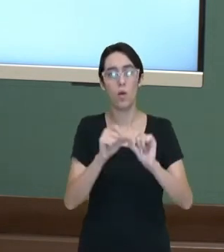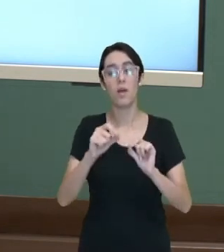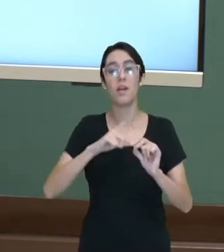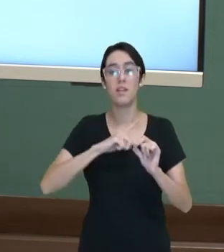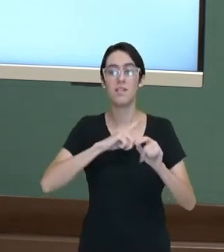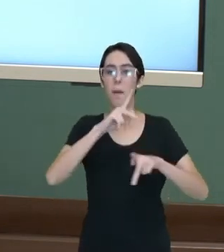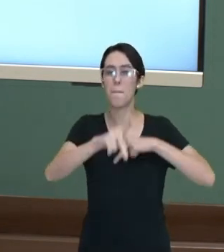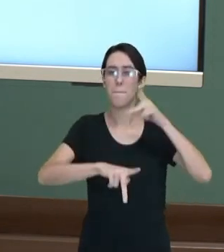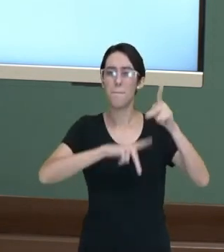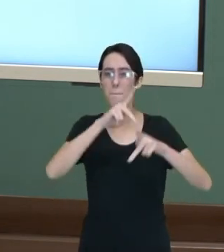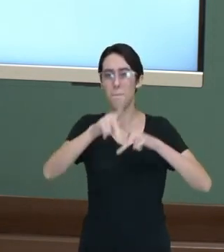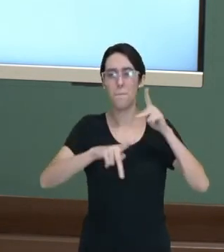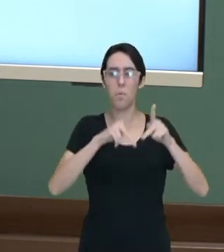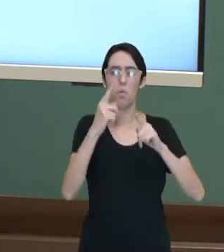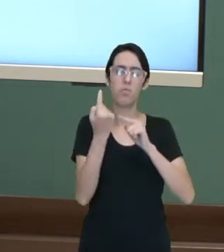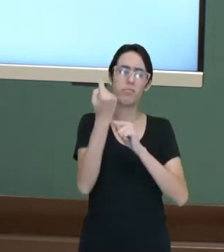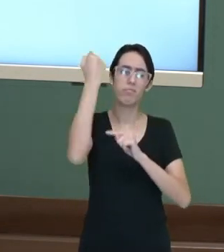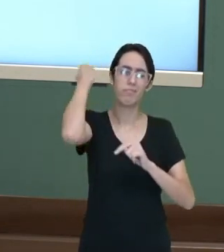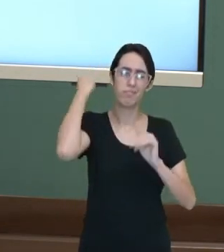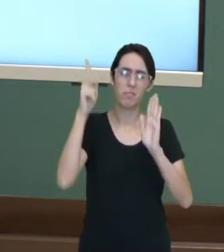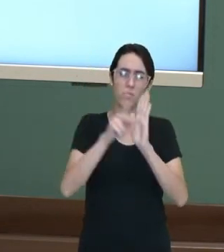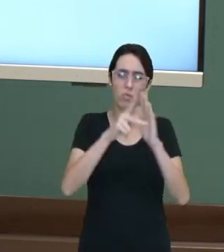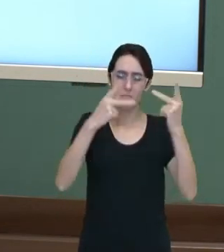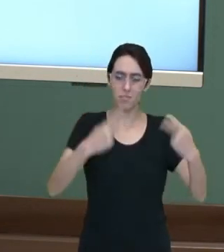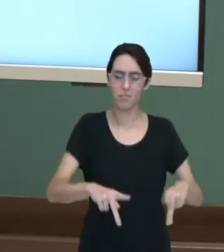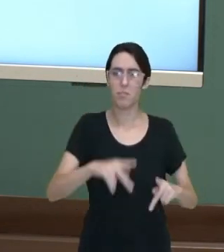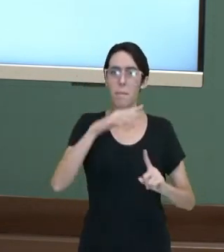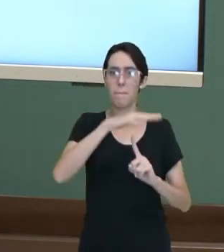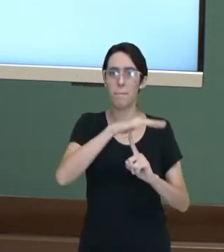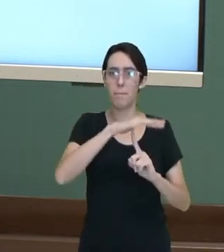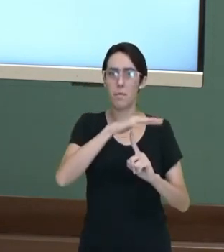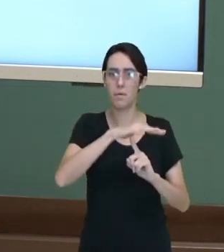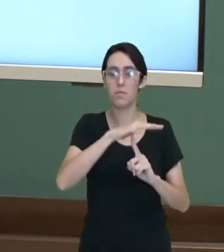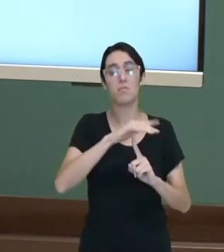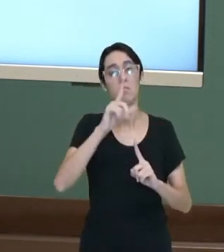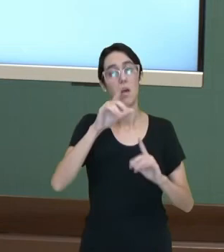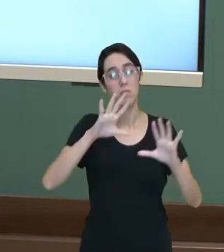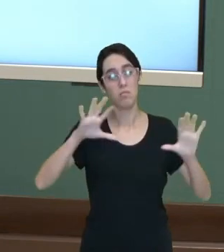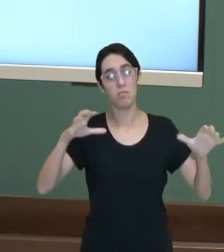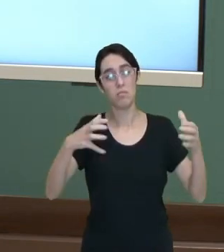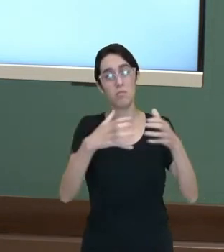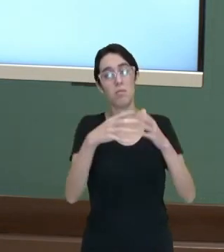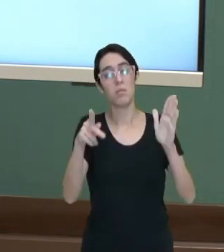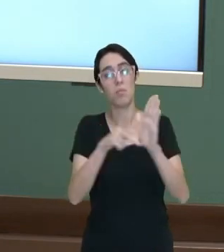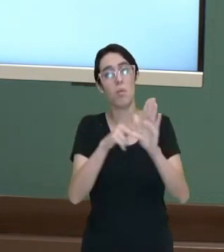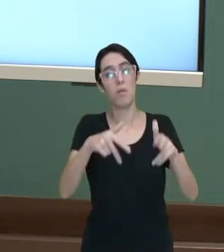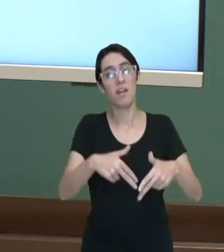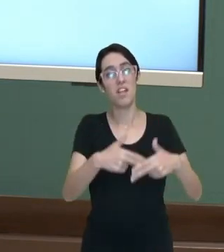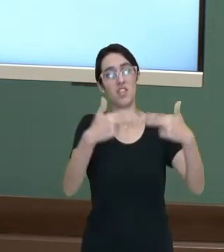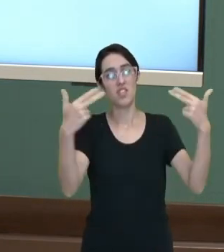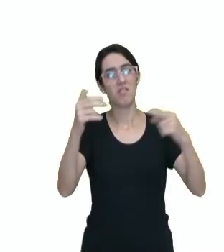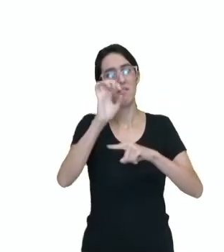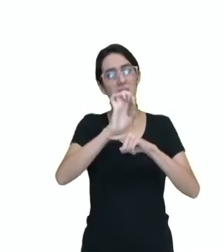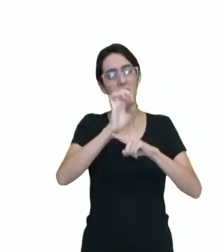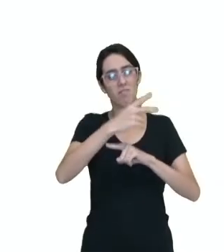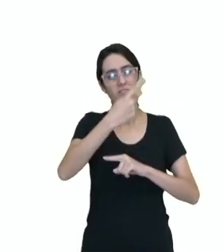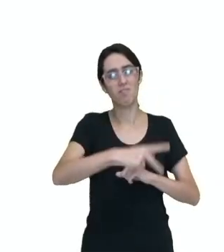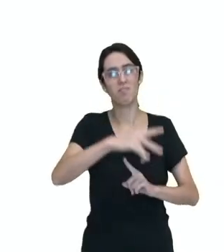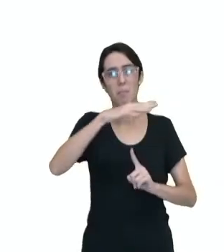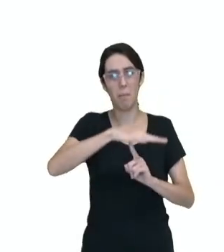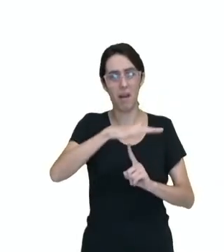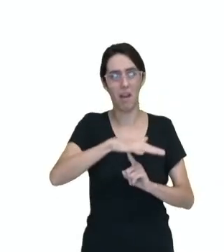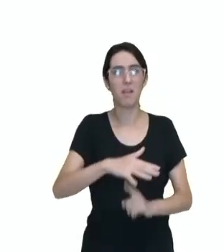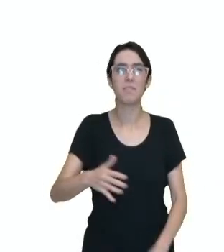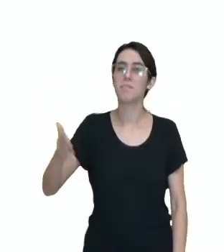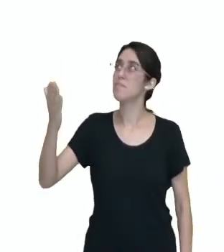povos nativos do território paranaense fazem parte da matriz étnica do estado do Paraná. E aqui